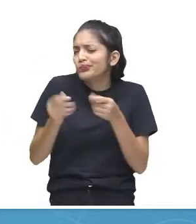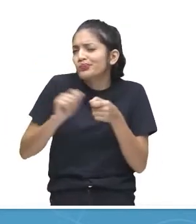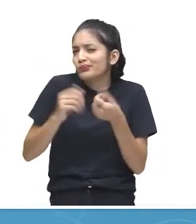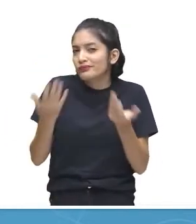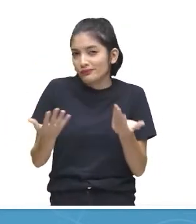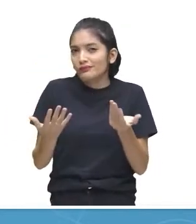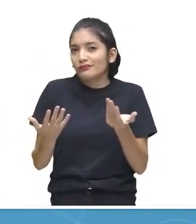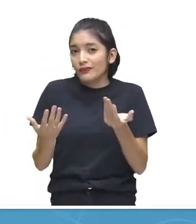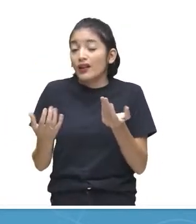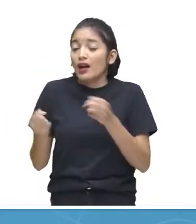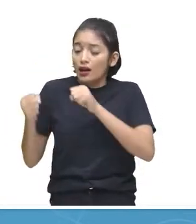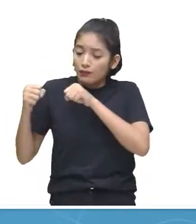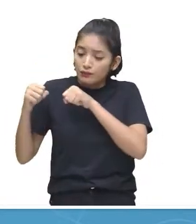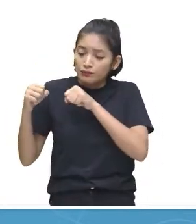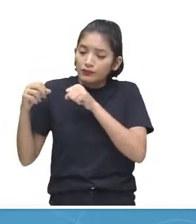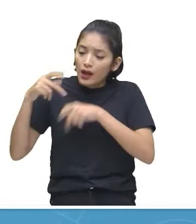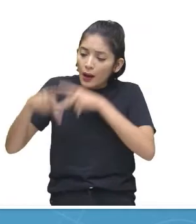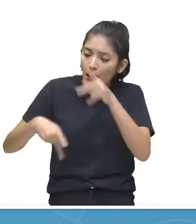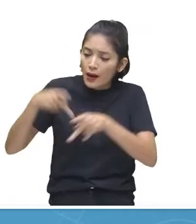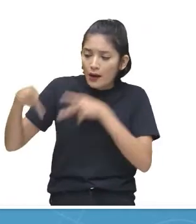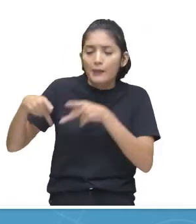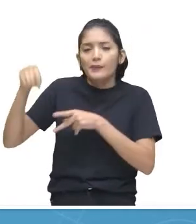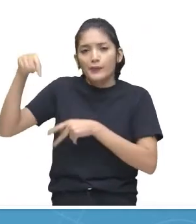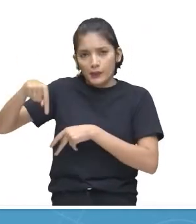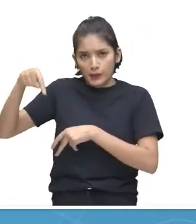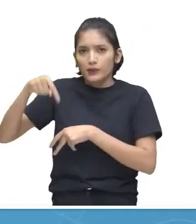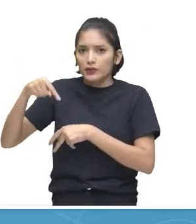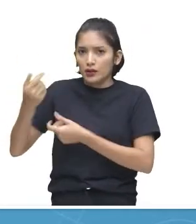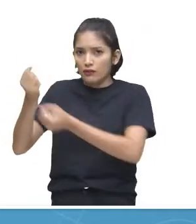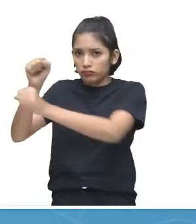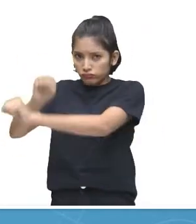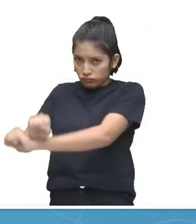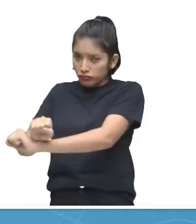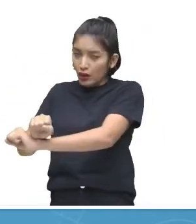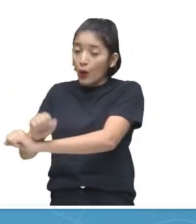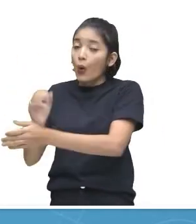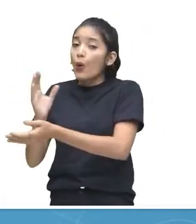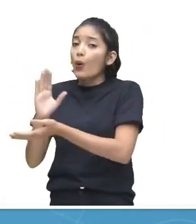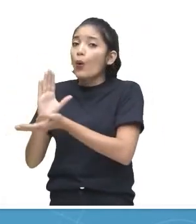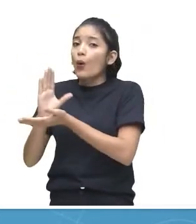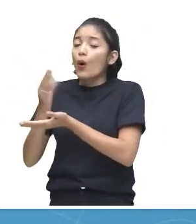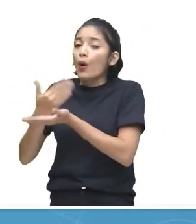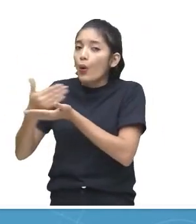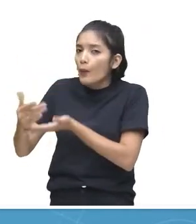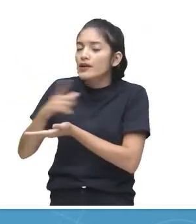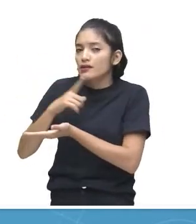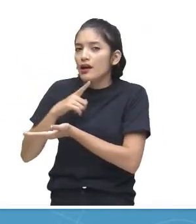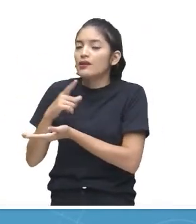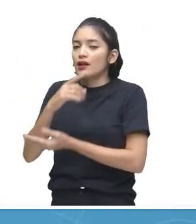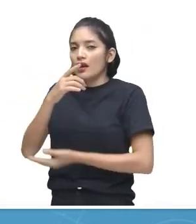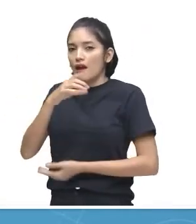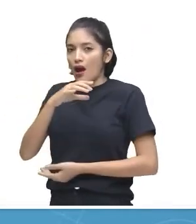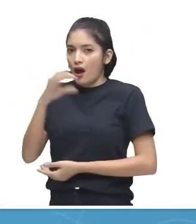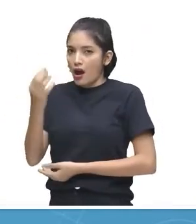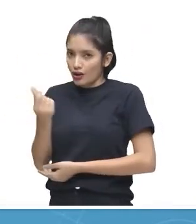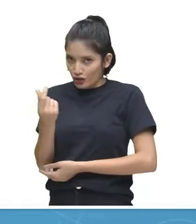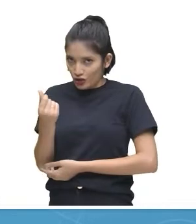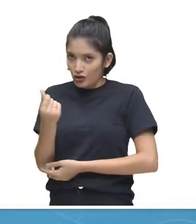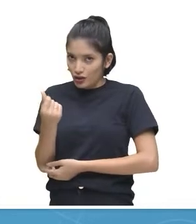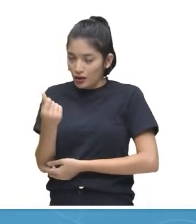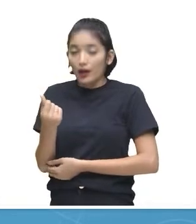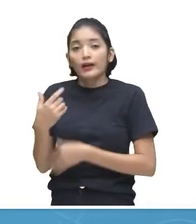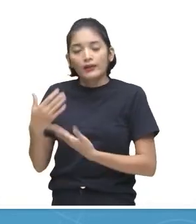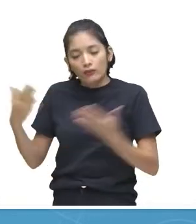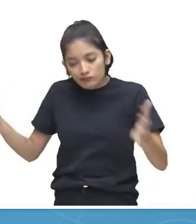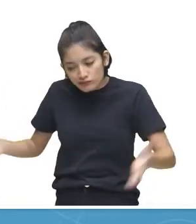então, essa população que estava no serviço, no regime de escravidão, começar a ter dinheiro? Eu tinha que incentivar os países a abolirem